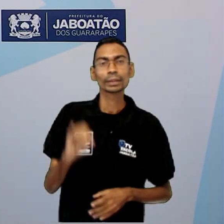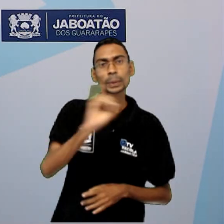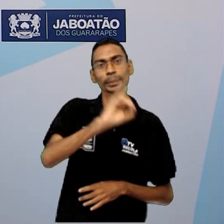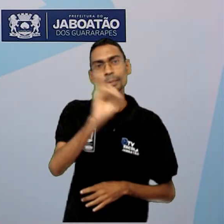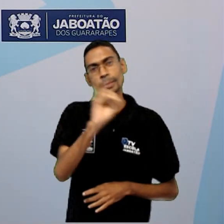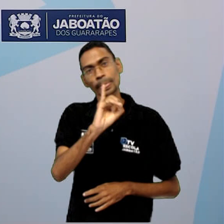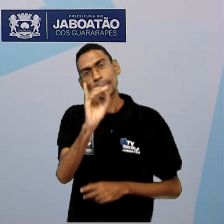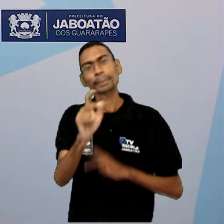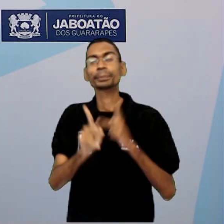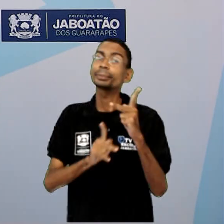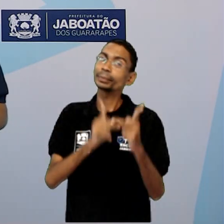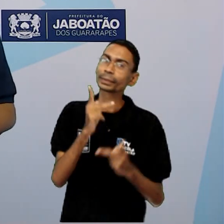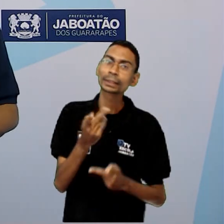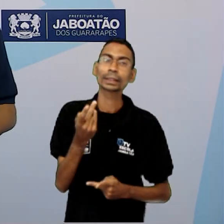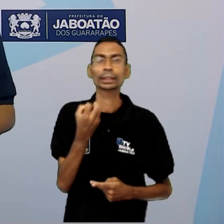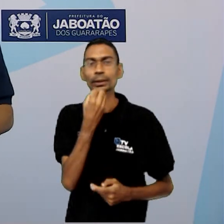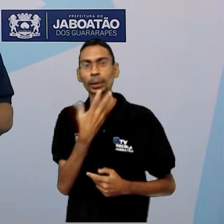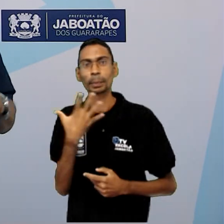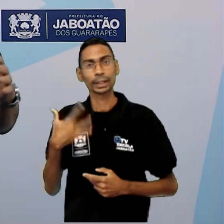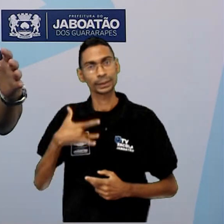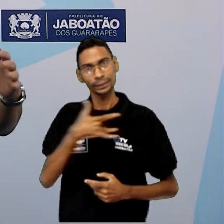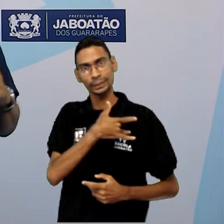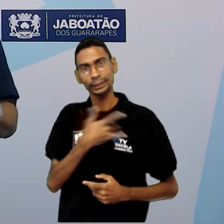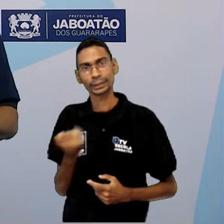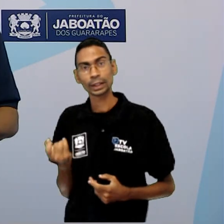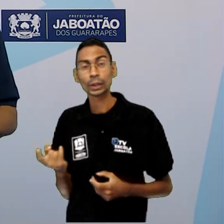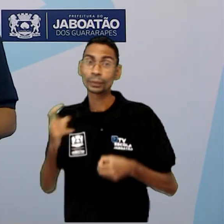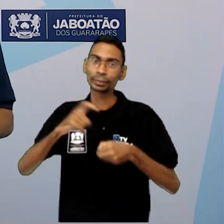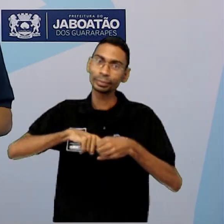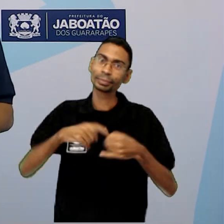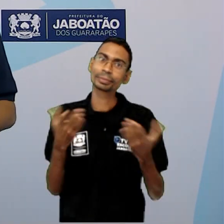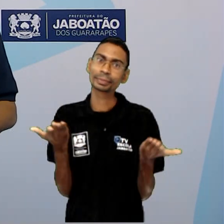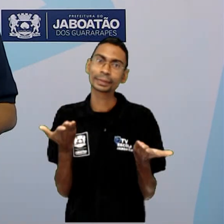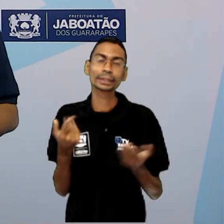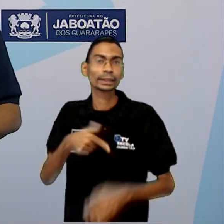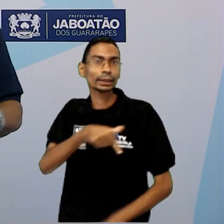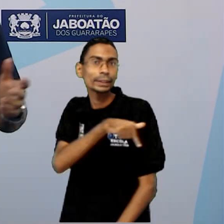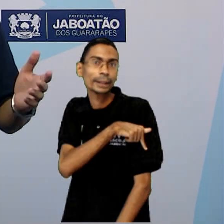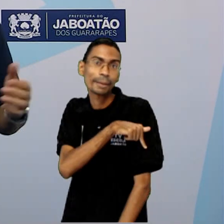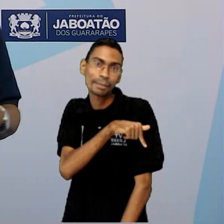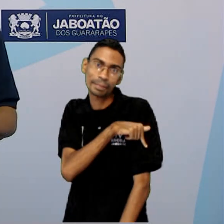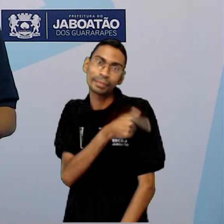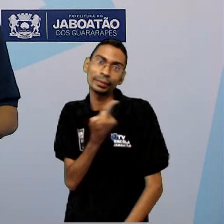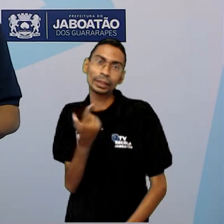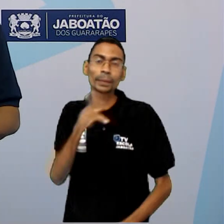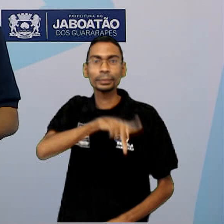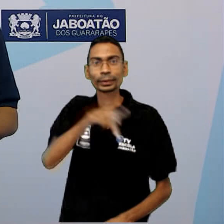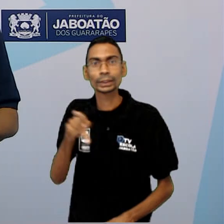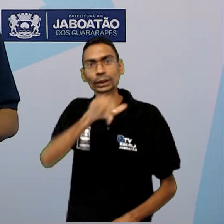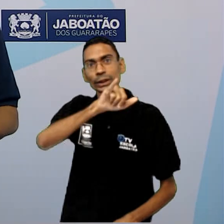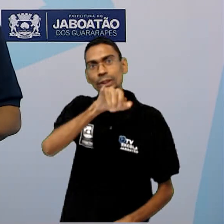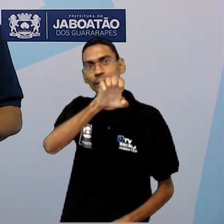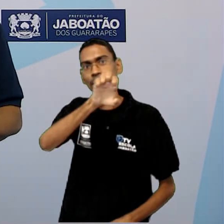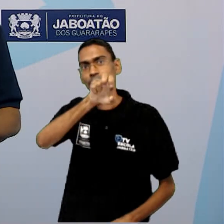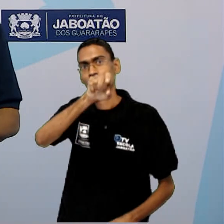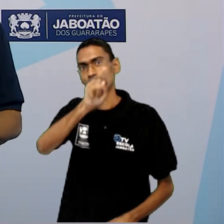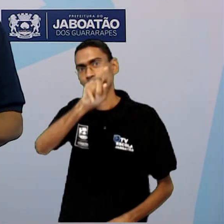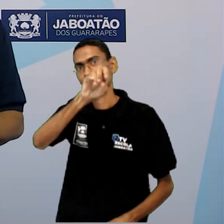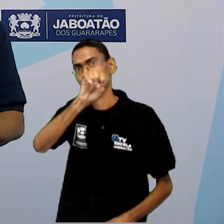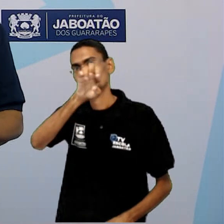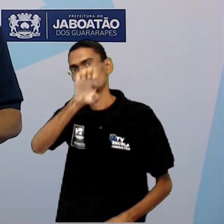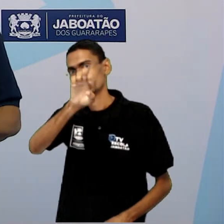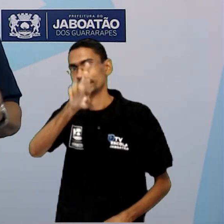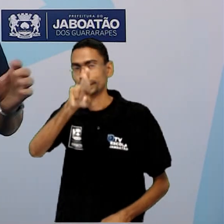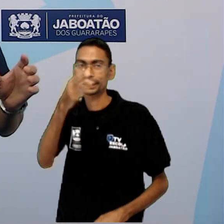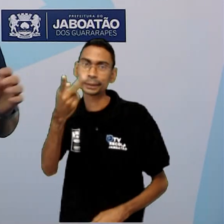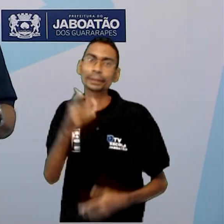Olá, rapaziada, tudo bem? Estamos de volta aqui. Você que é do 7º ano, eu sou o professor Giorgio Paulo e nós hoje vamos